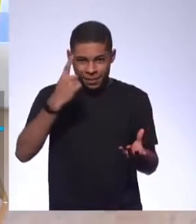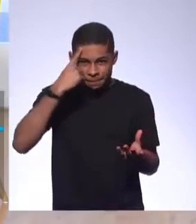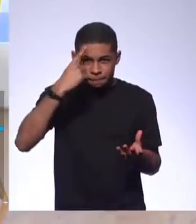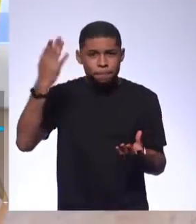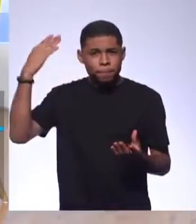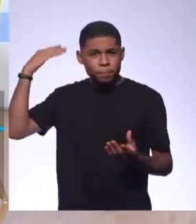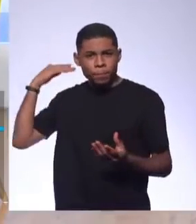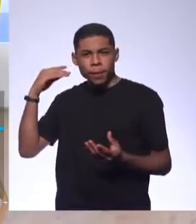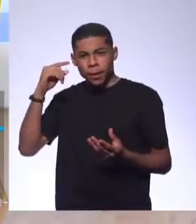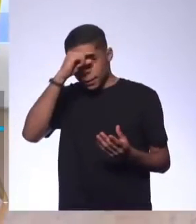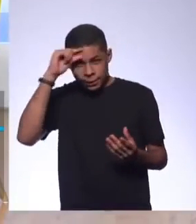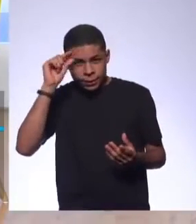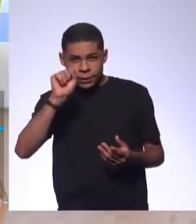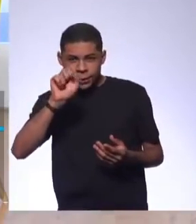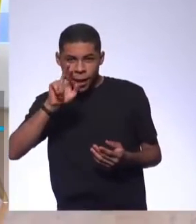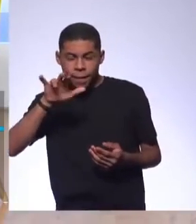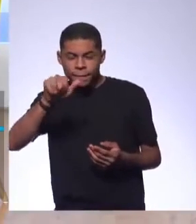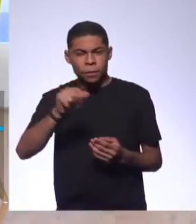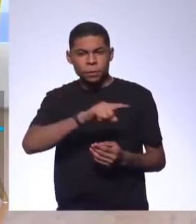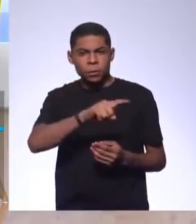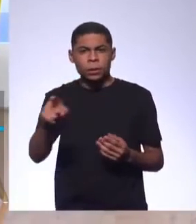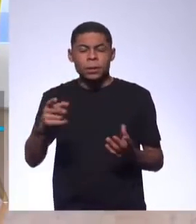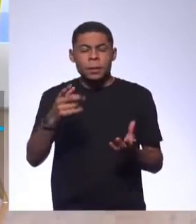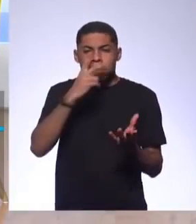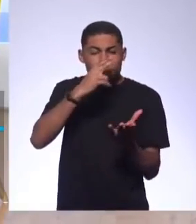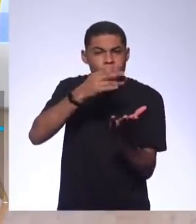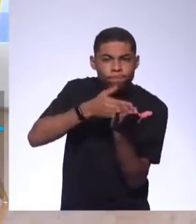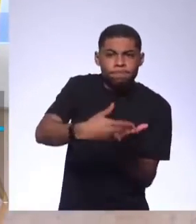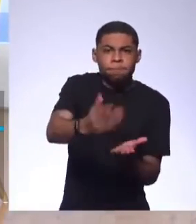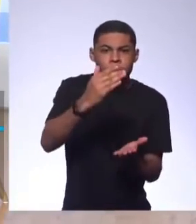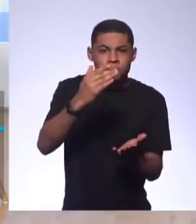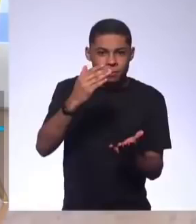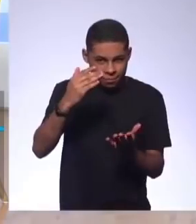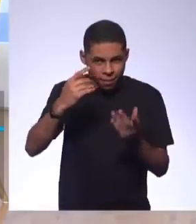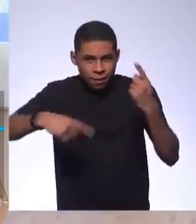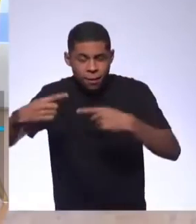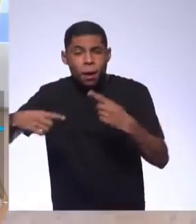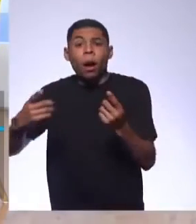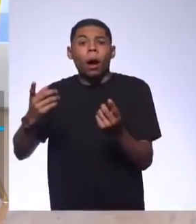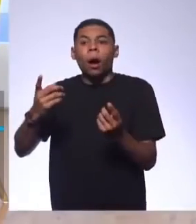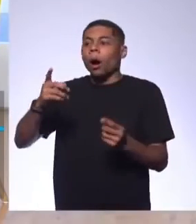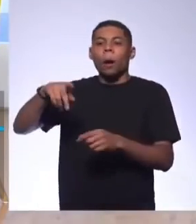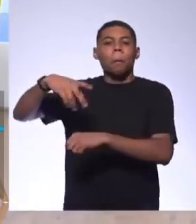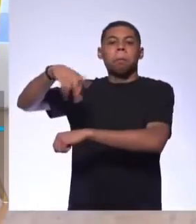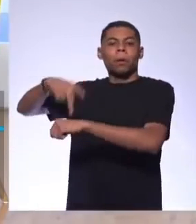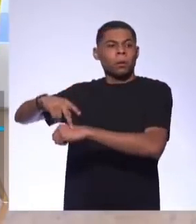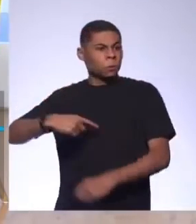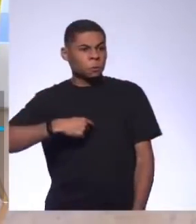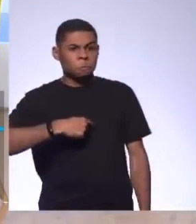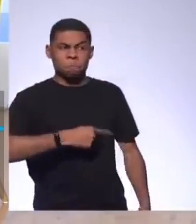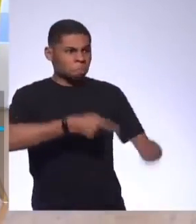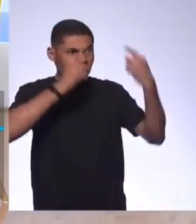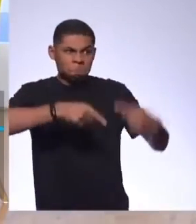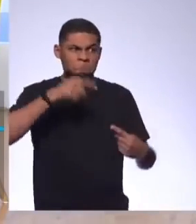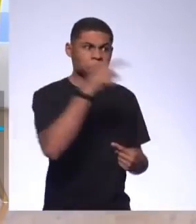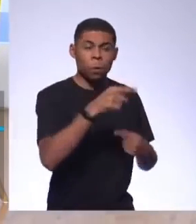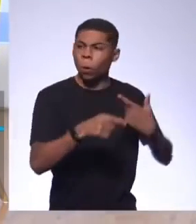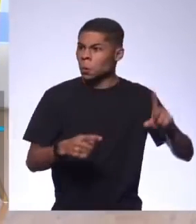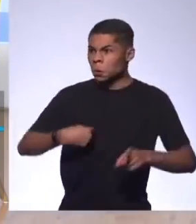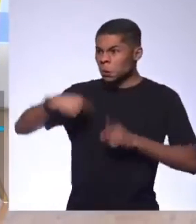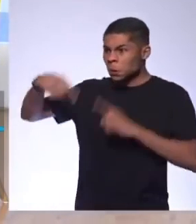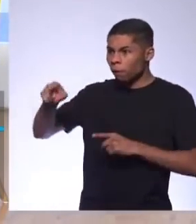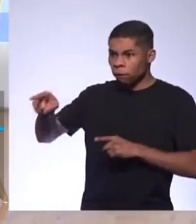a esse atentado, dá o estopim da guerra, um país começa a declarar guerra contra o outro. E como o professor